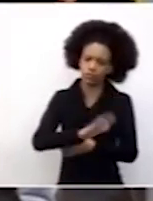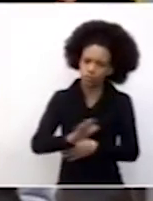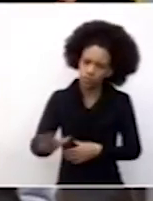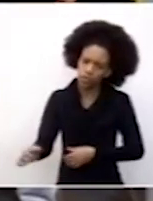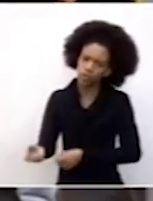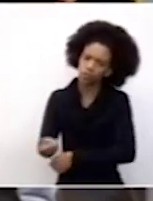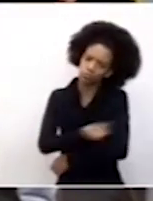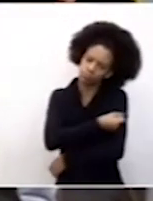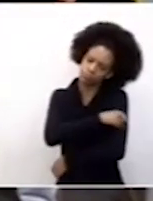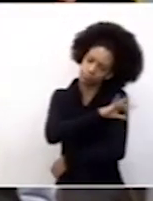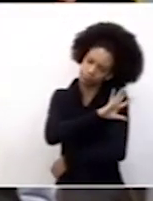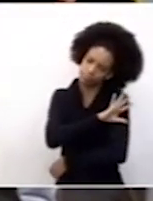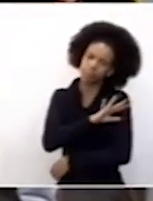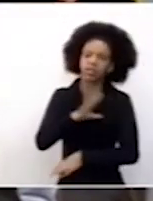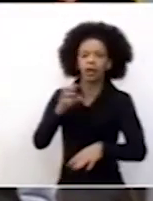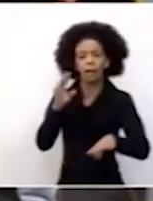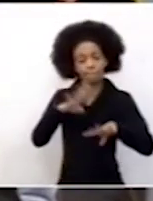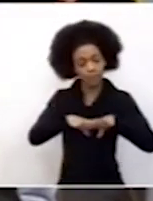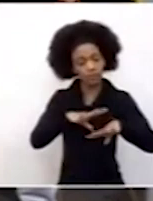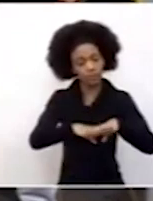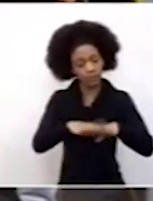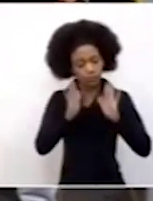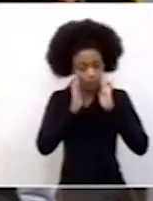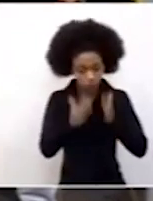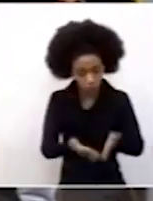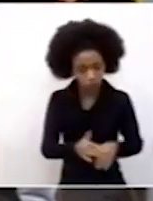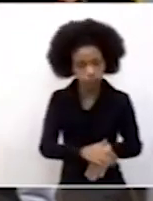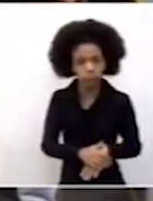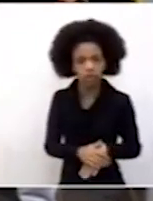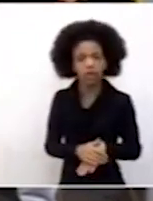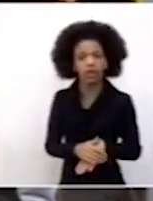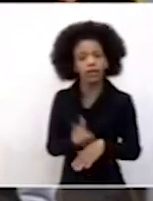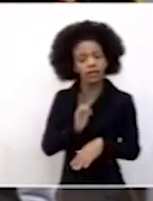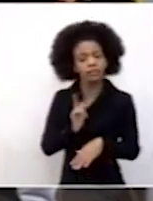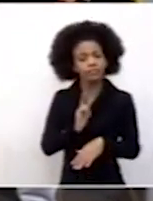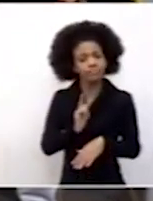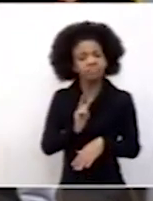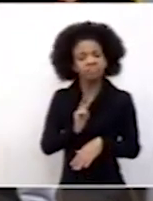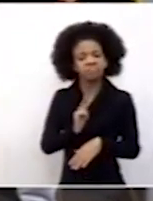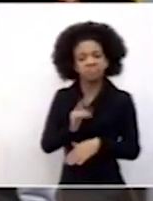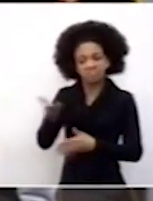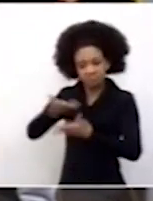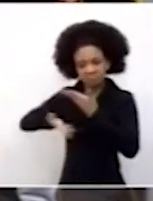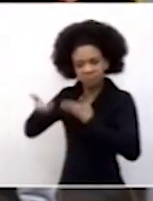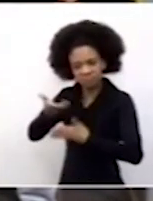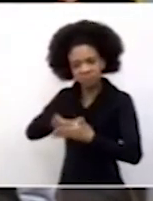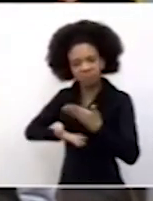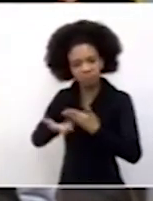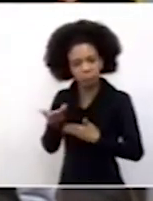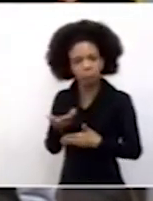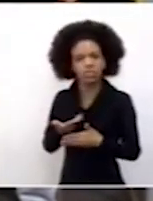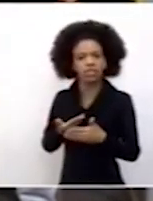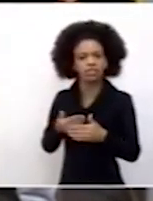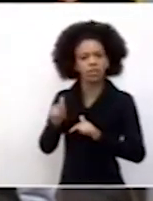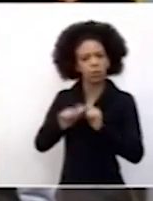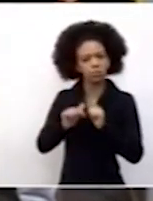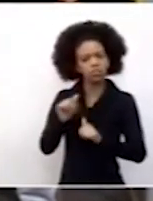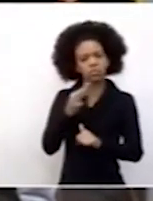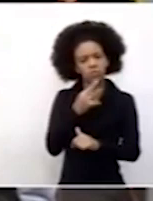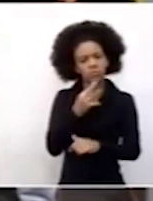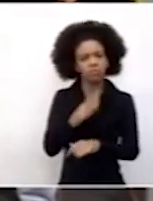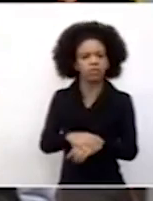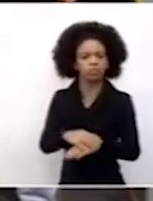iniciais, a matemática, né? Tá vendo que muita questão aí é destacada, né, com a questão do objeto do